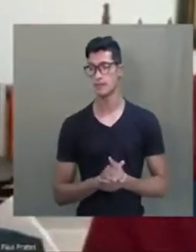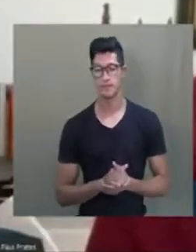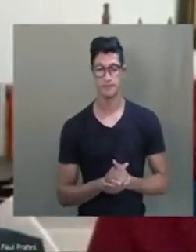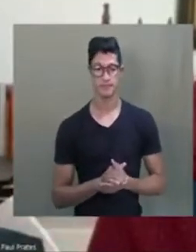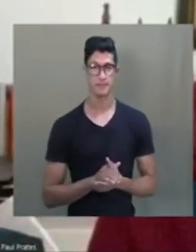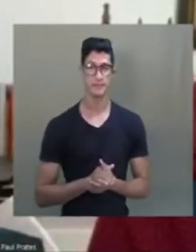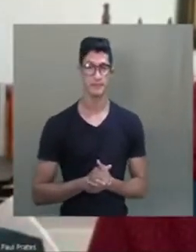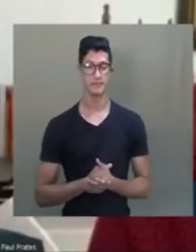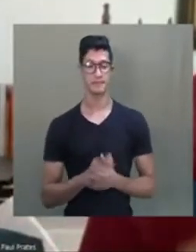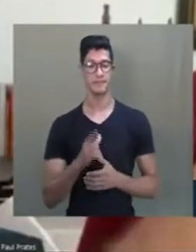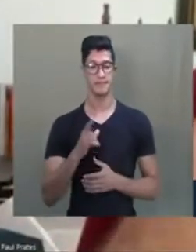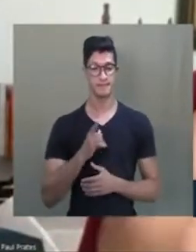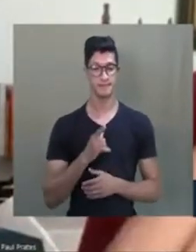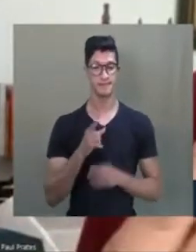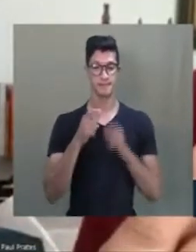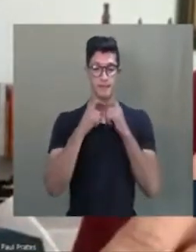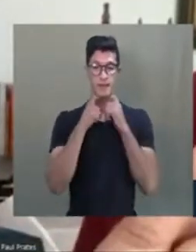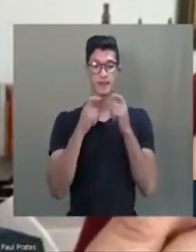período eleitoral,